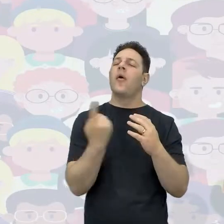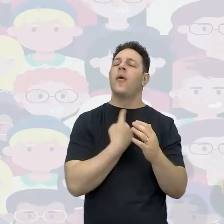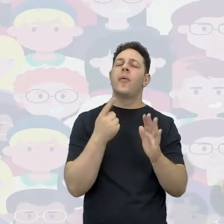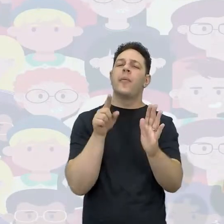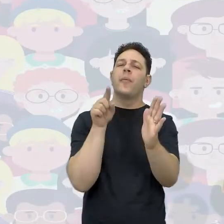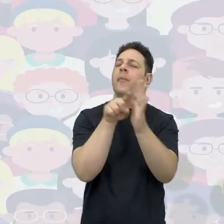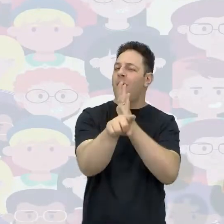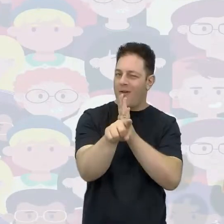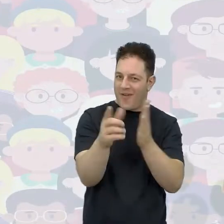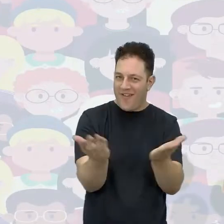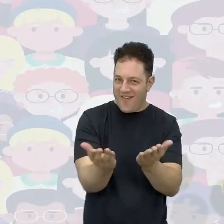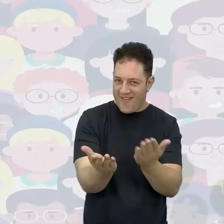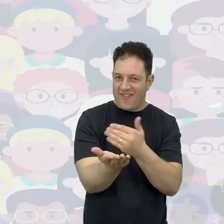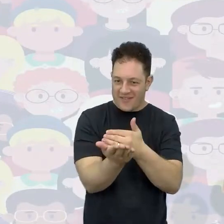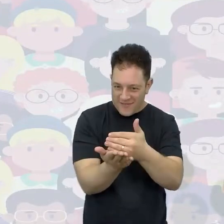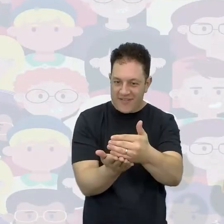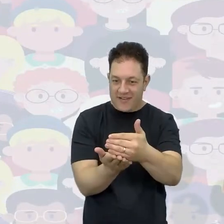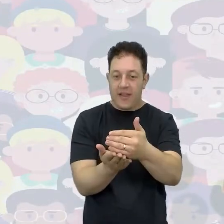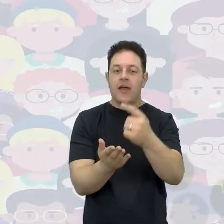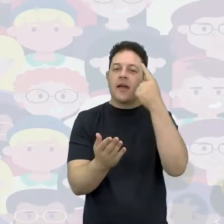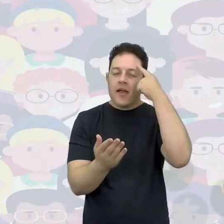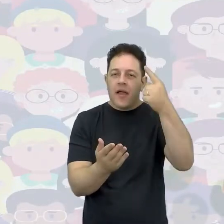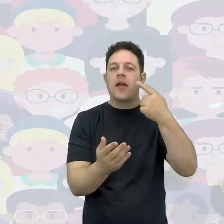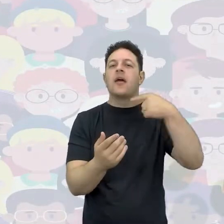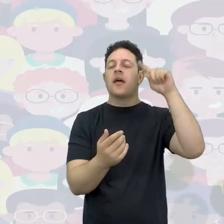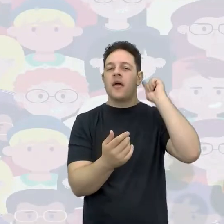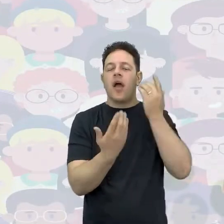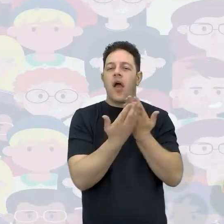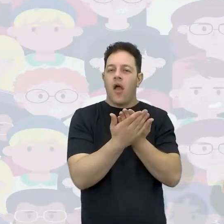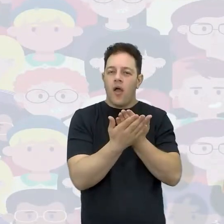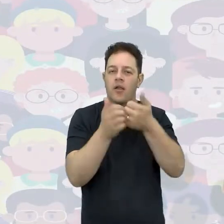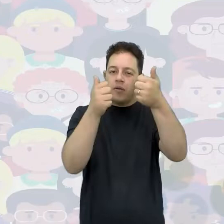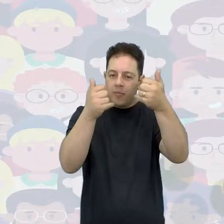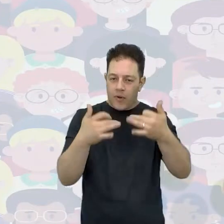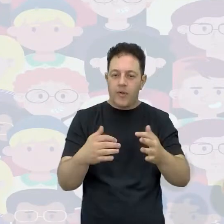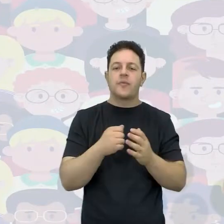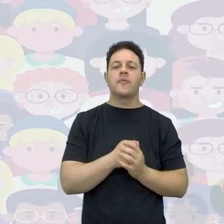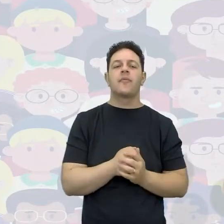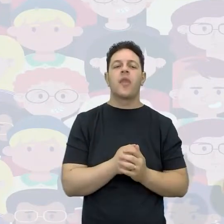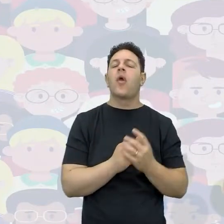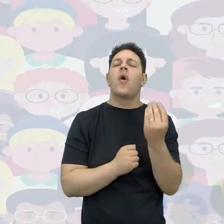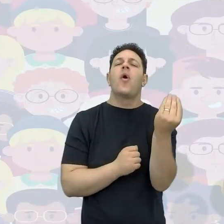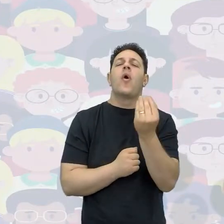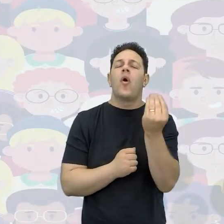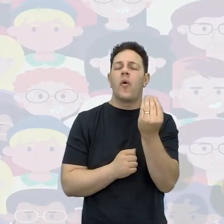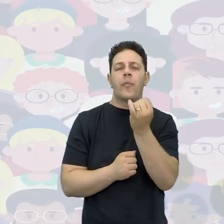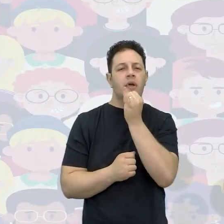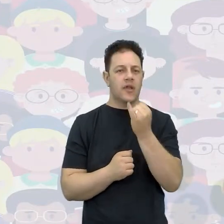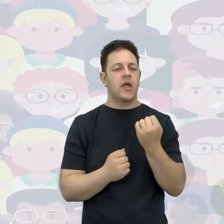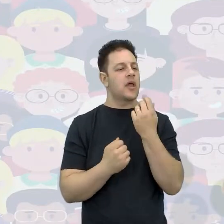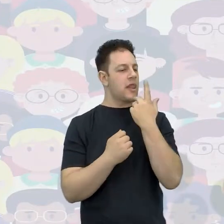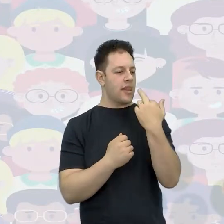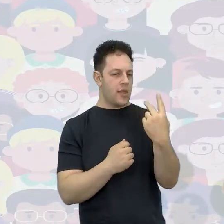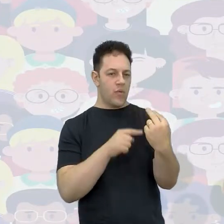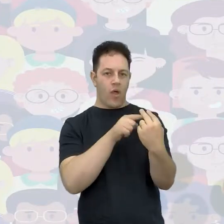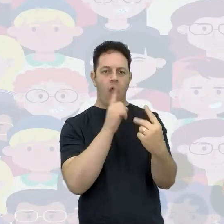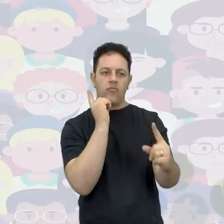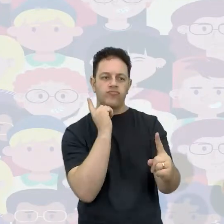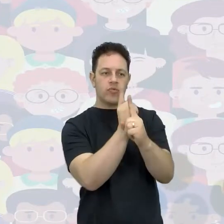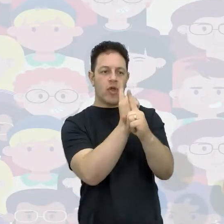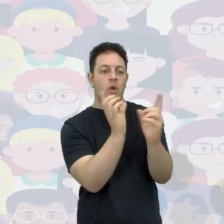inicial aí para vocês, que a gente tem comentado muito durante as aulas. Então, como a língua pode indicar a identidade